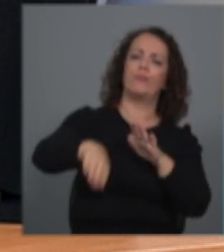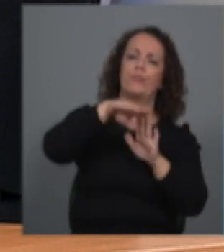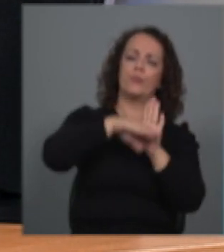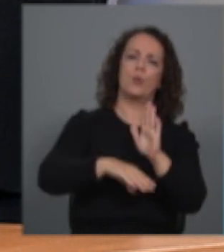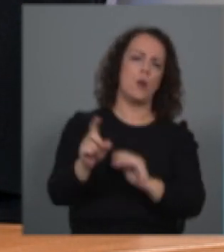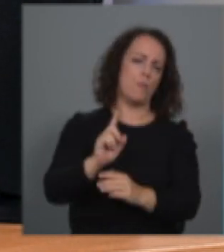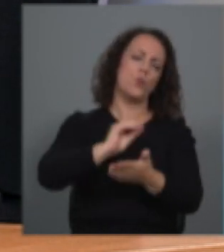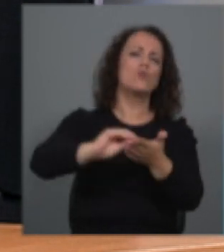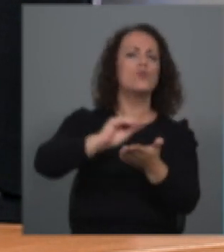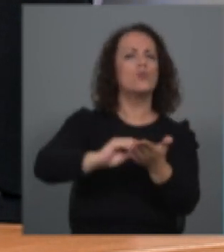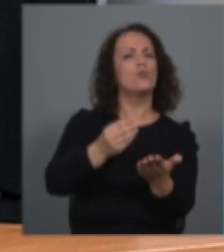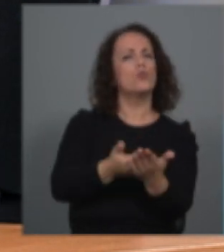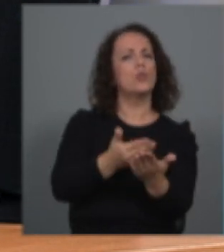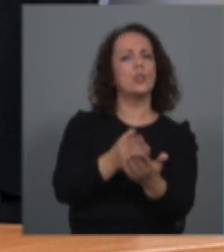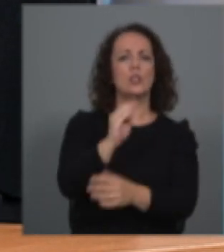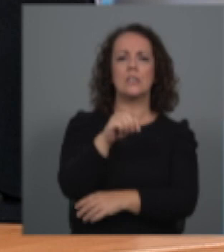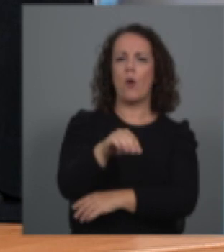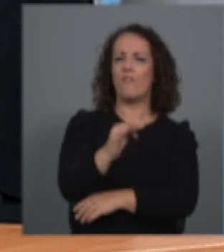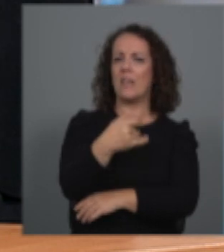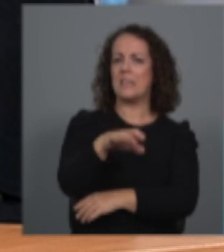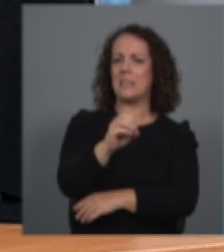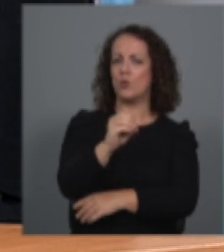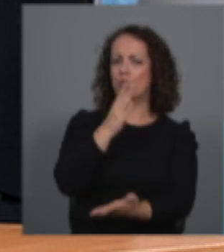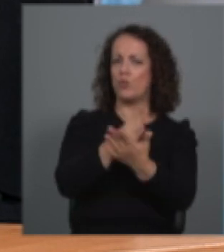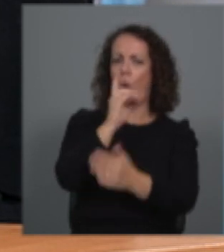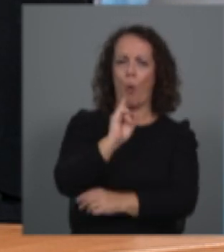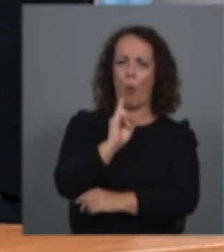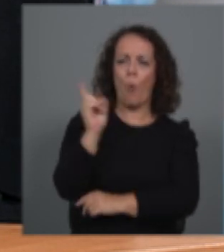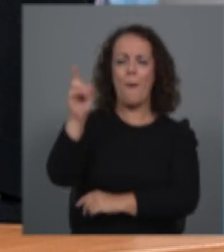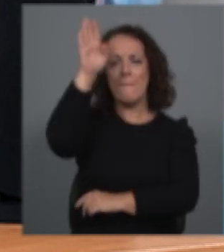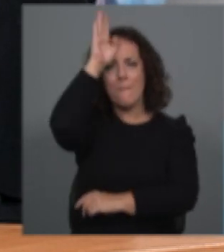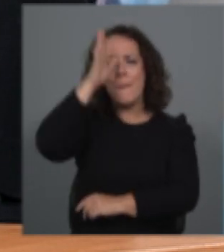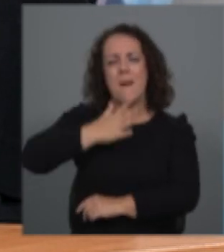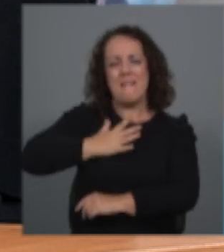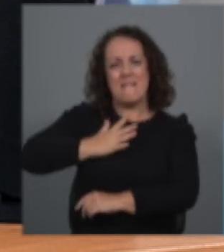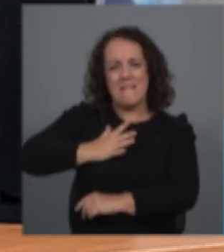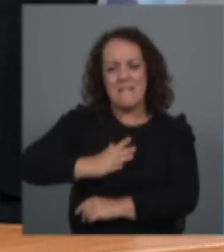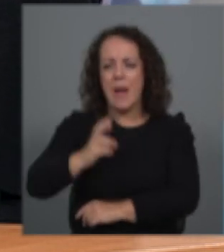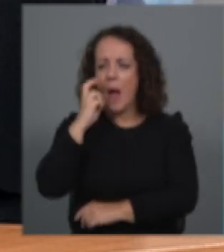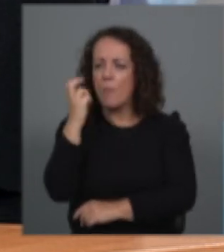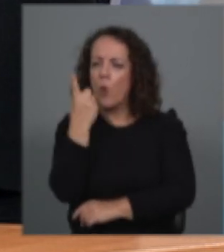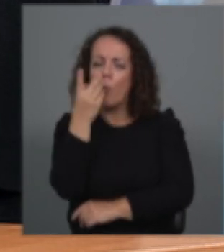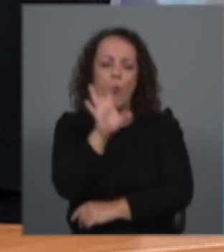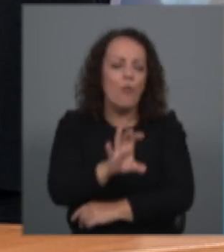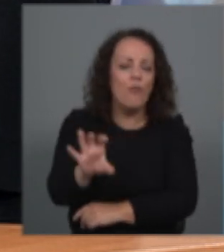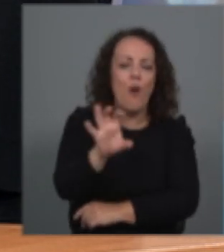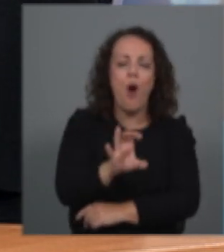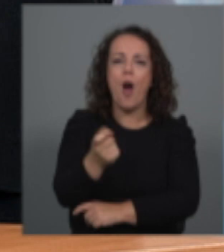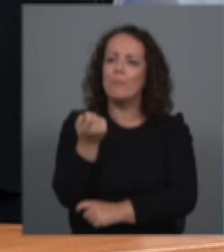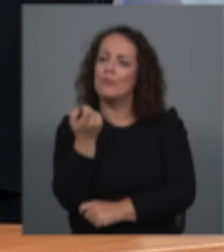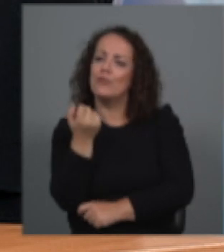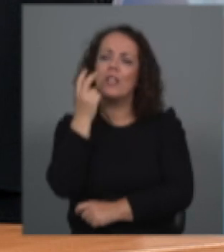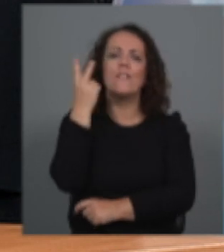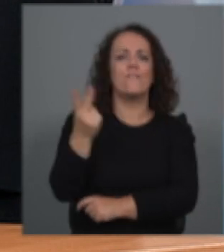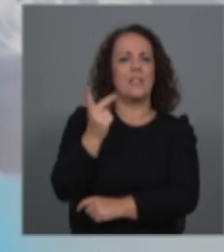nos escritos de São Francisco, mas foi à procura também de um estilo de vida. E esse